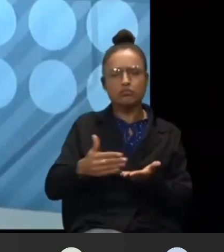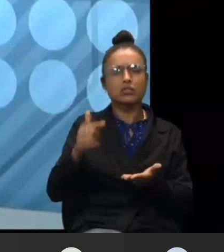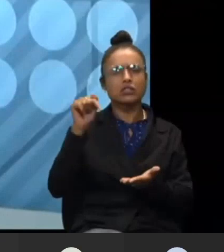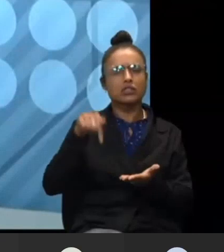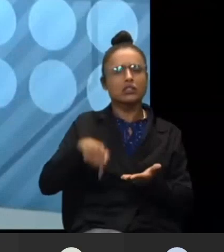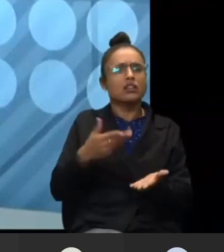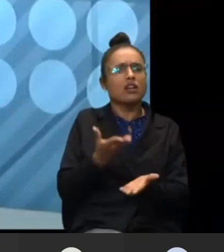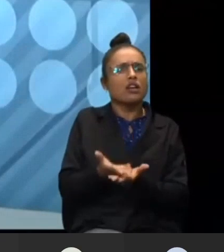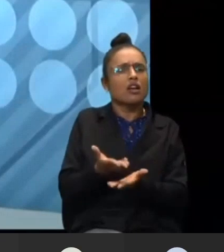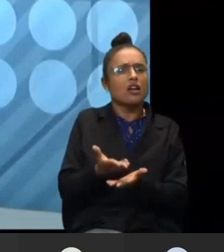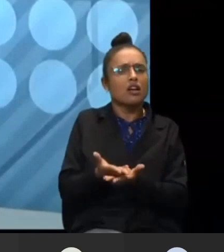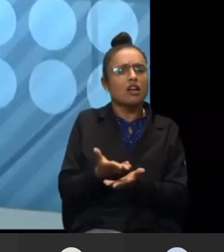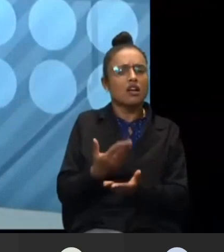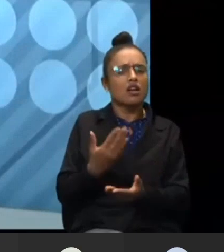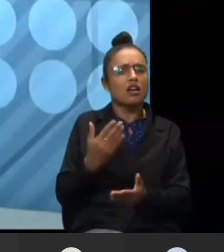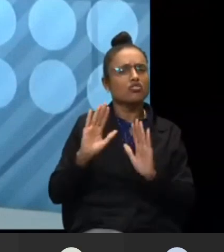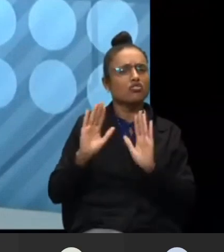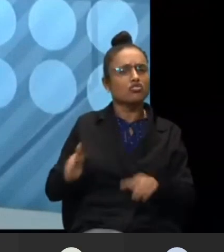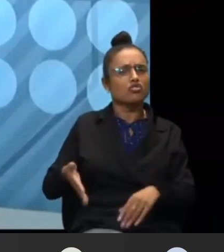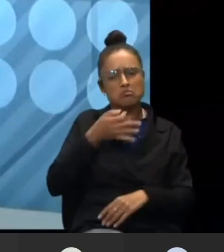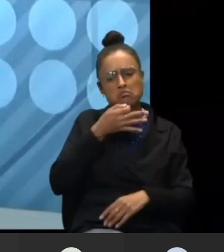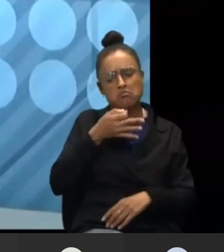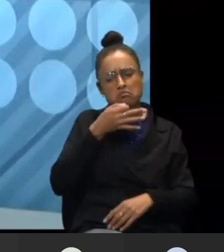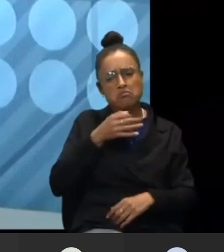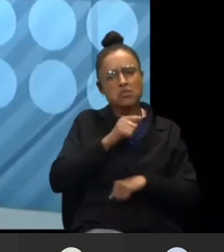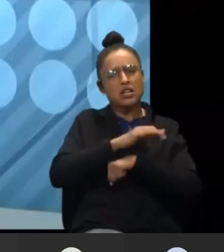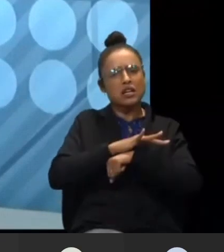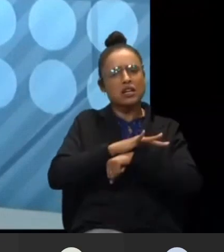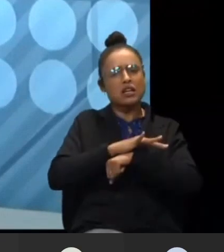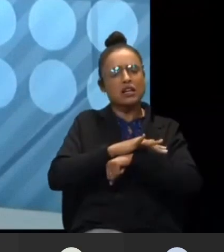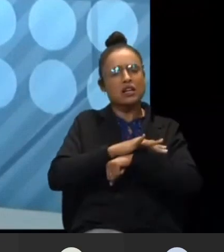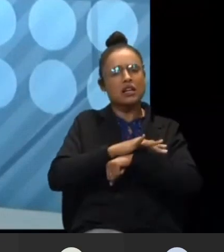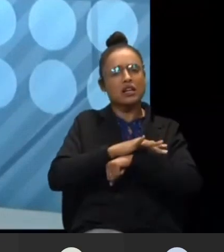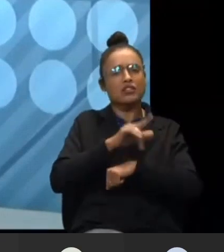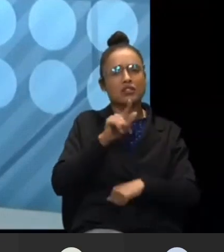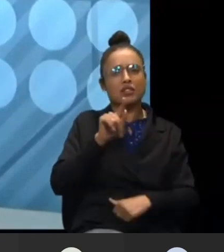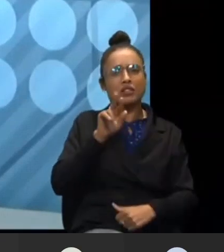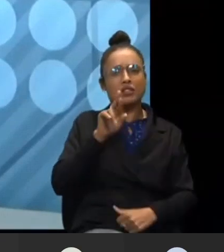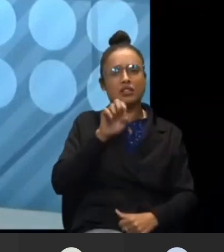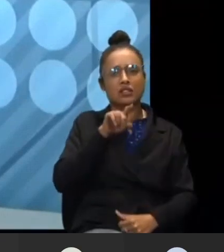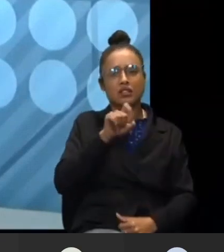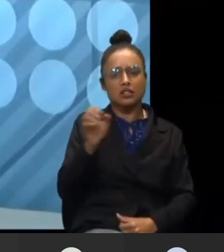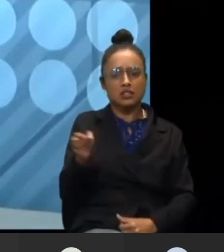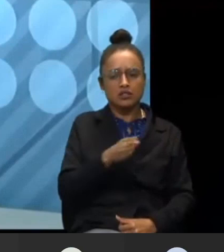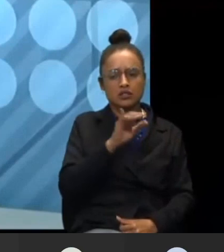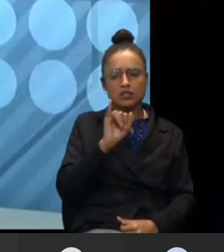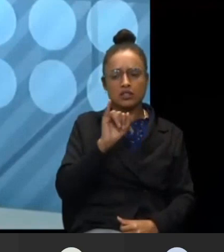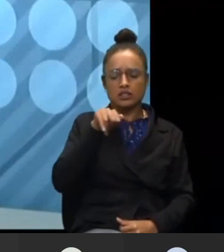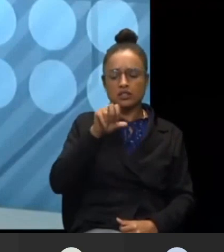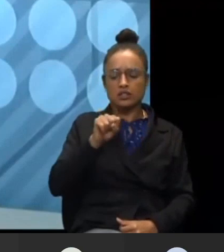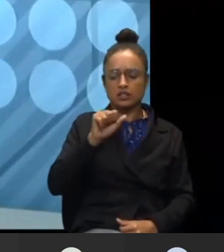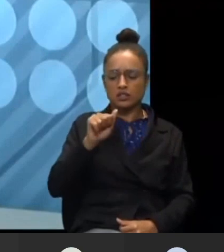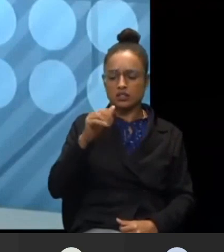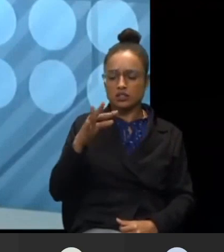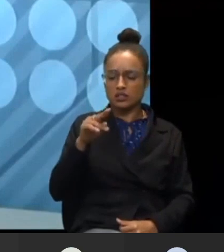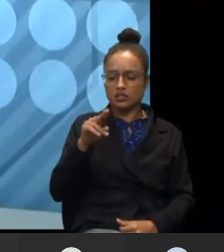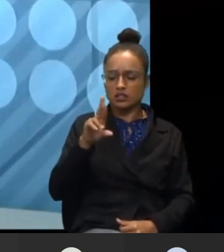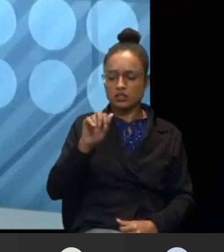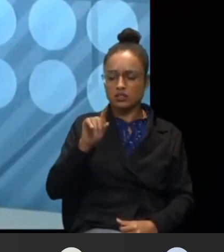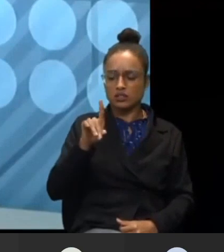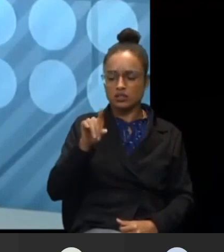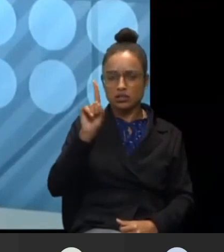nós comentamos sobre os ácidos graxos insaturados, que tem a sua insaturação lá nos carbonos